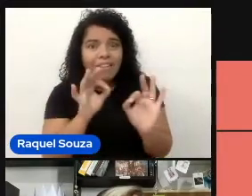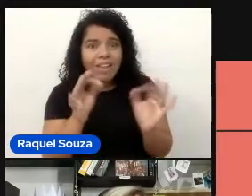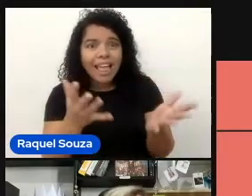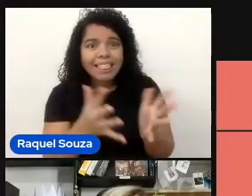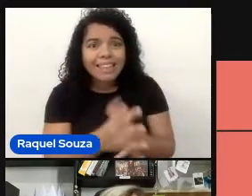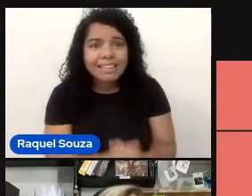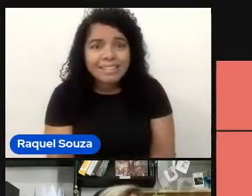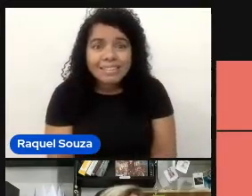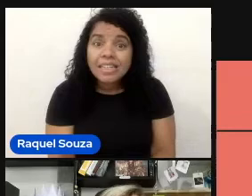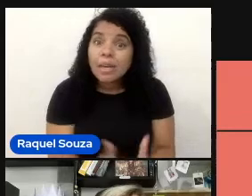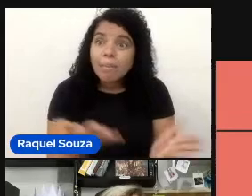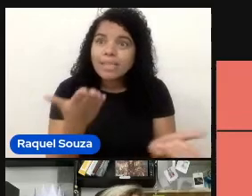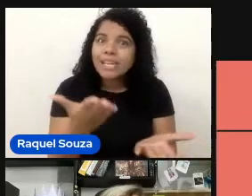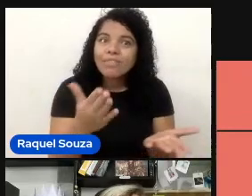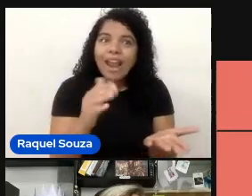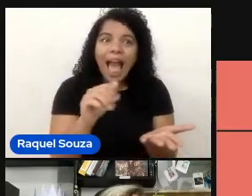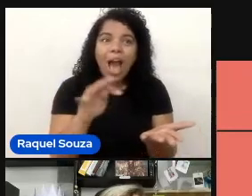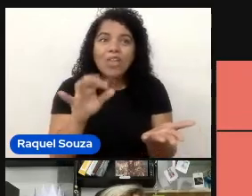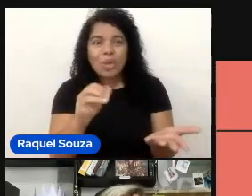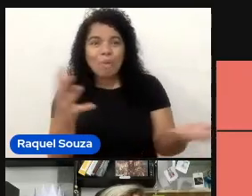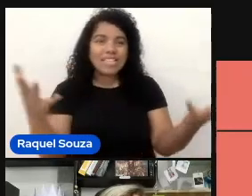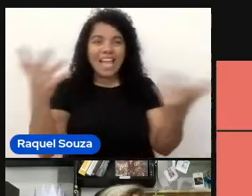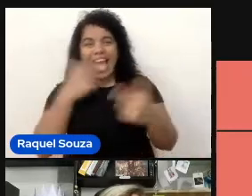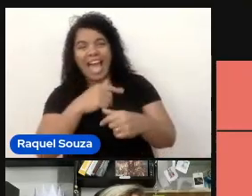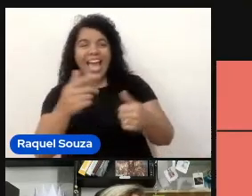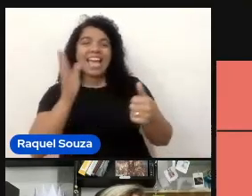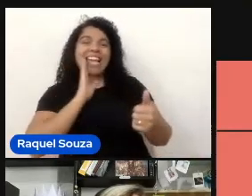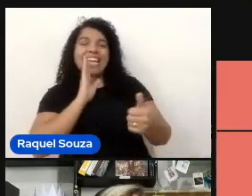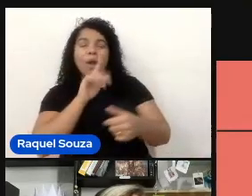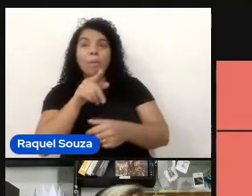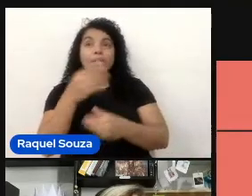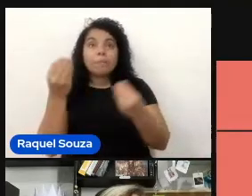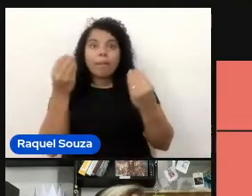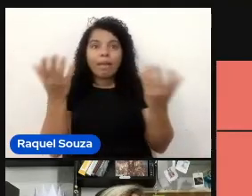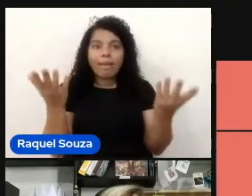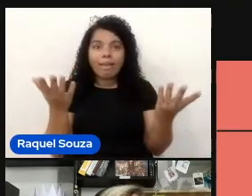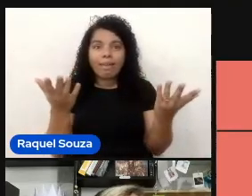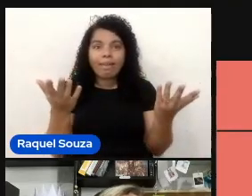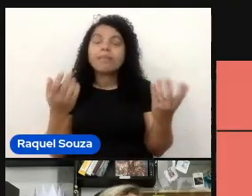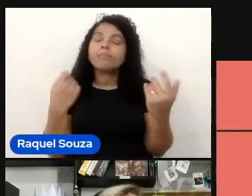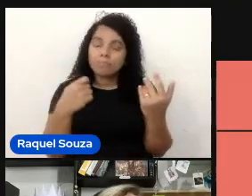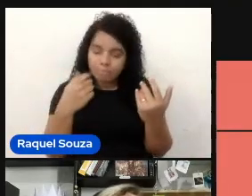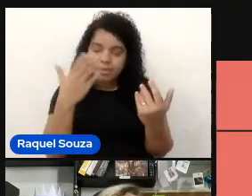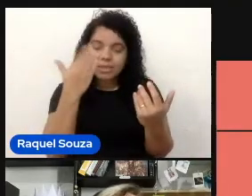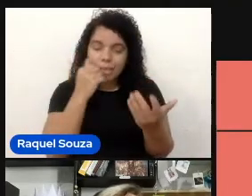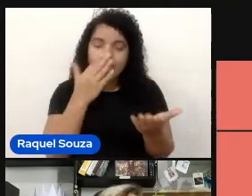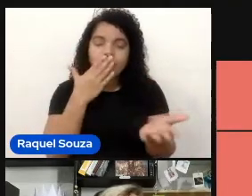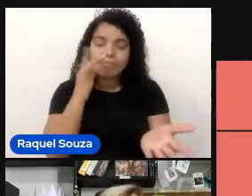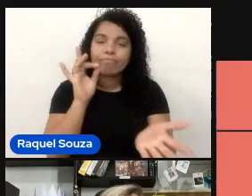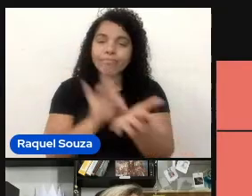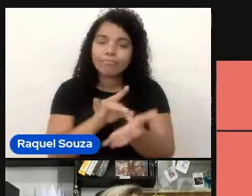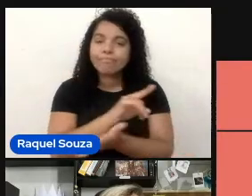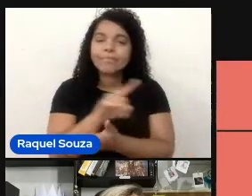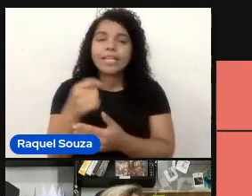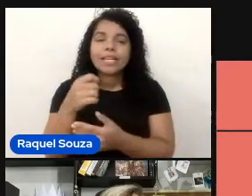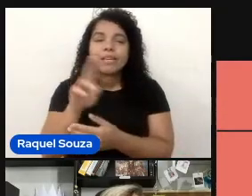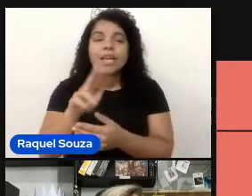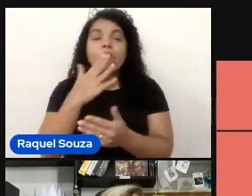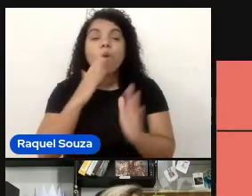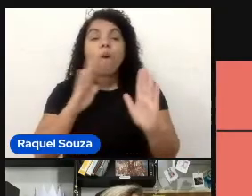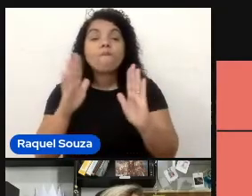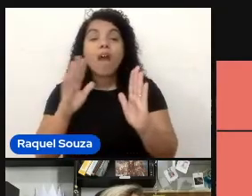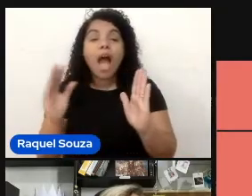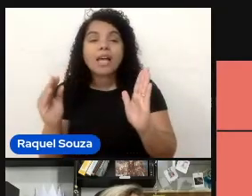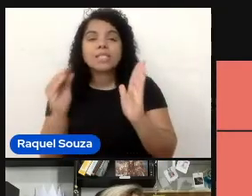mundo feliz que tinha automação. Então a automação ela é muito importante, mas tem que saber de fato em que momento que ela entra, em que fase que ela entra e